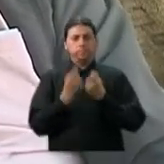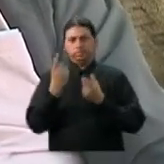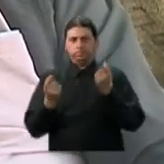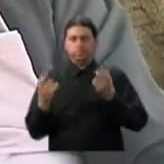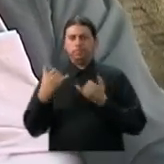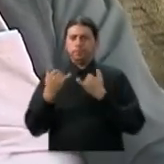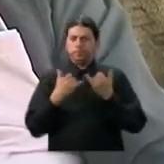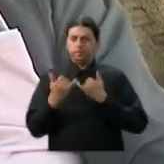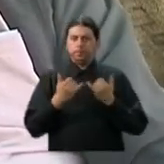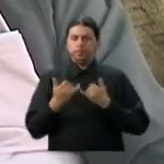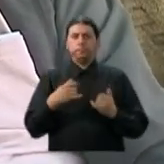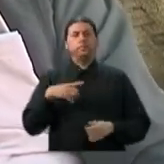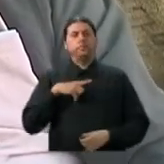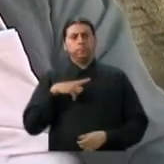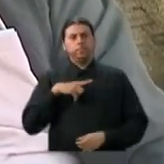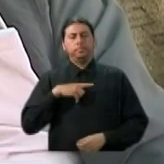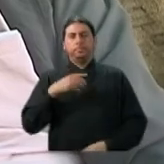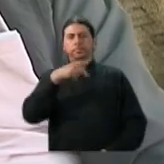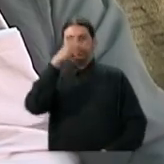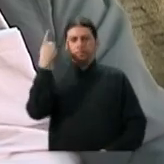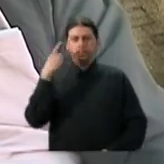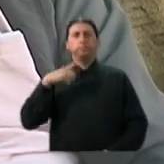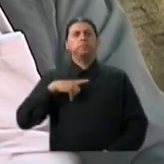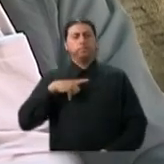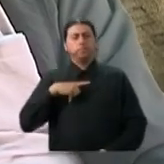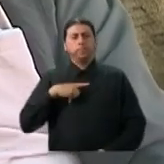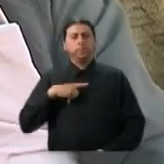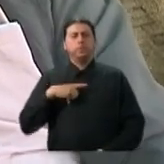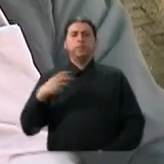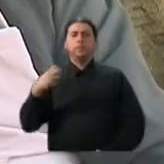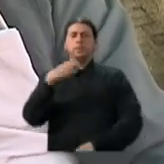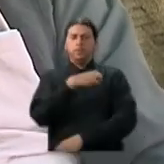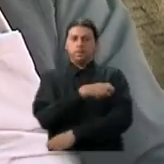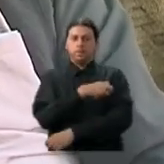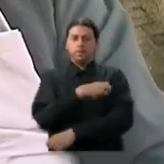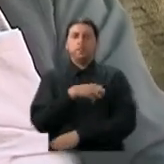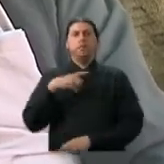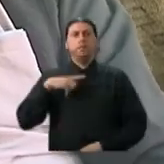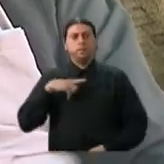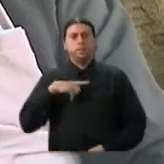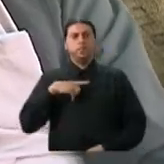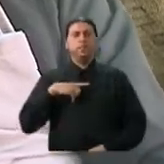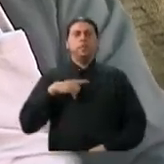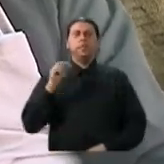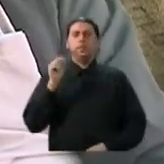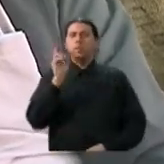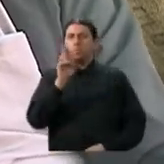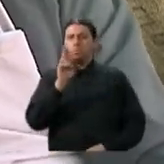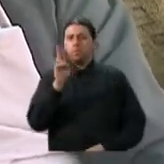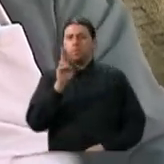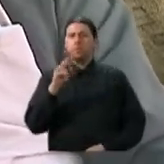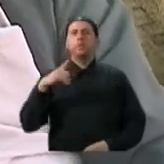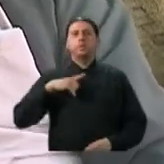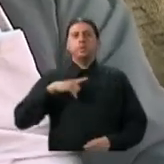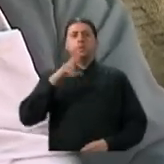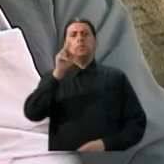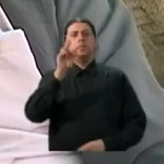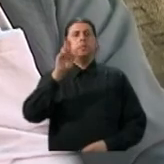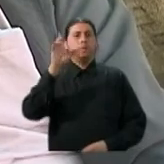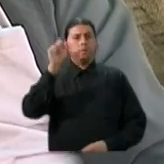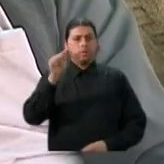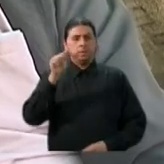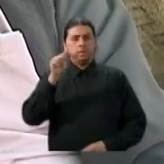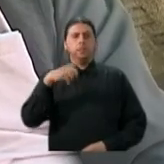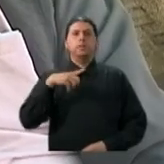exemplo, vacas, porque a vacina, o termo vacina vem de vacínia, que é a varíola das vacas, que nos seres